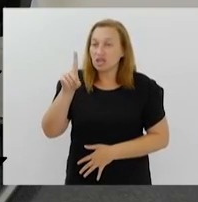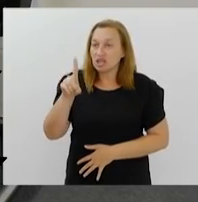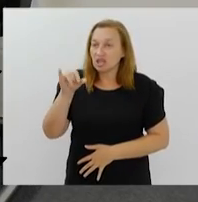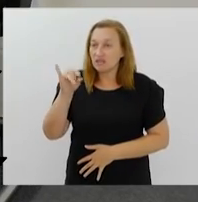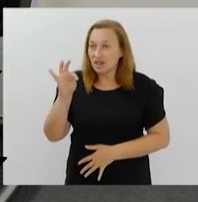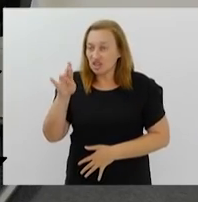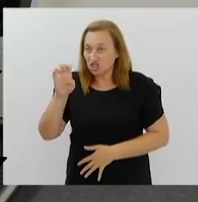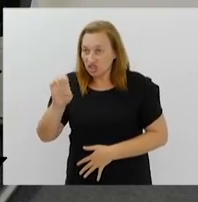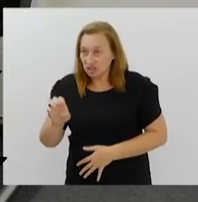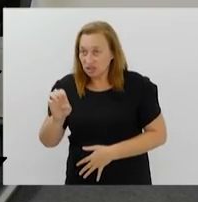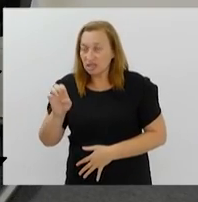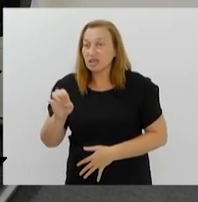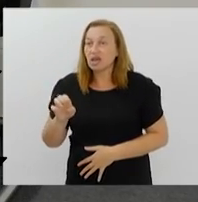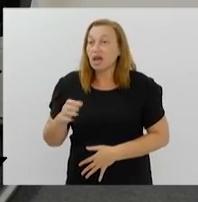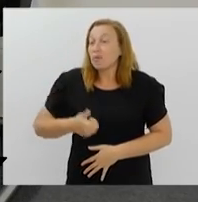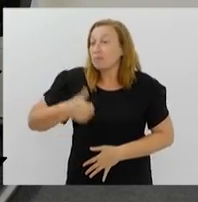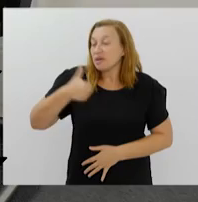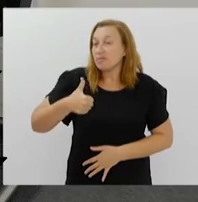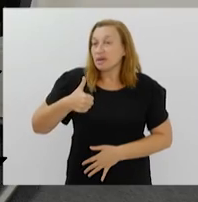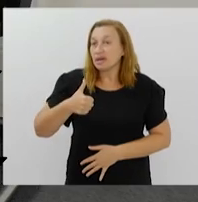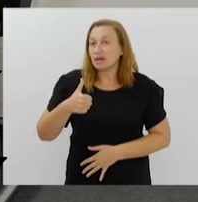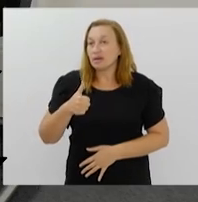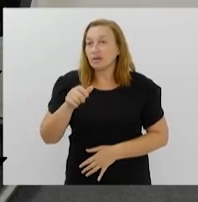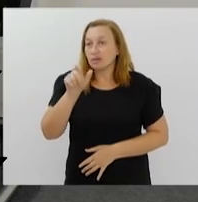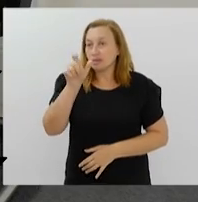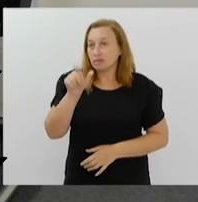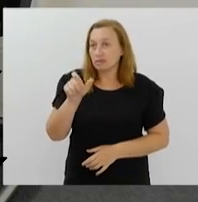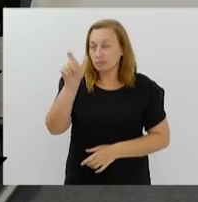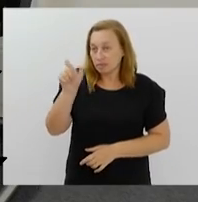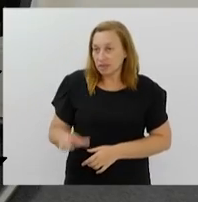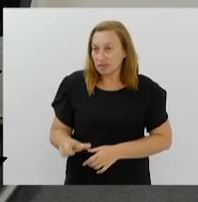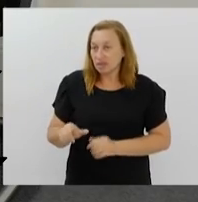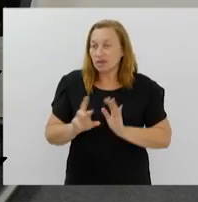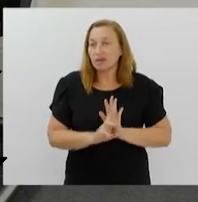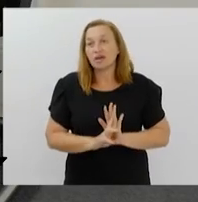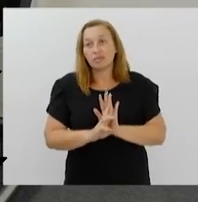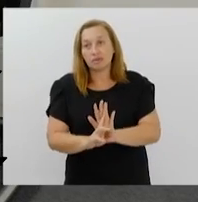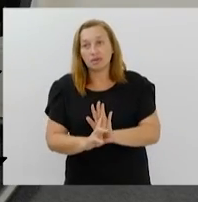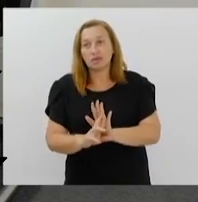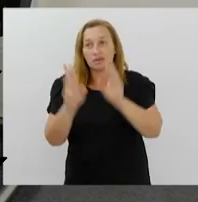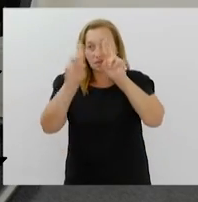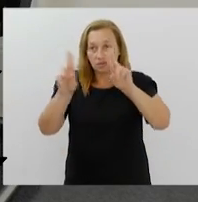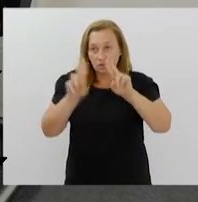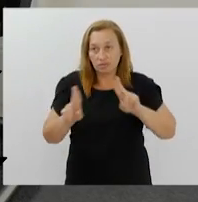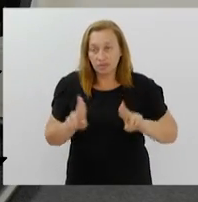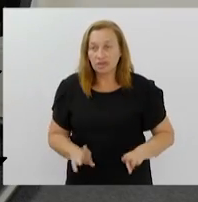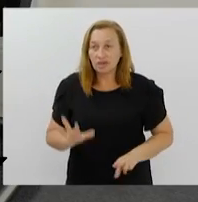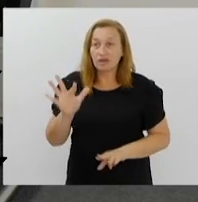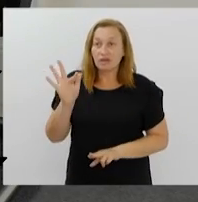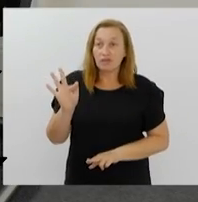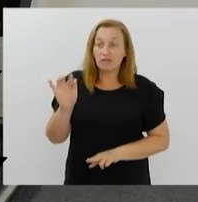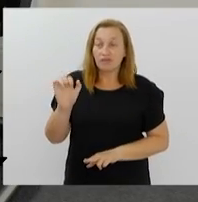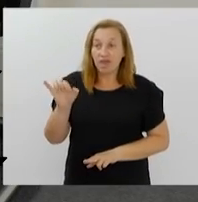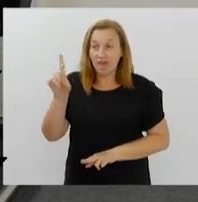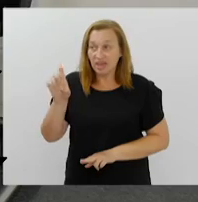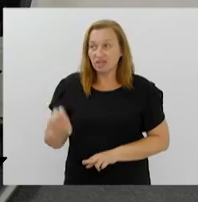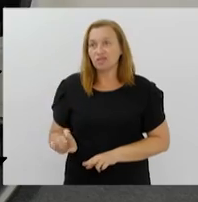compartilhou isso foi um representante da Unimed Ferd Por incrível que pareça